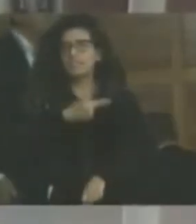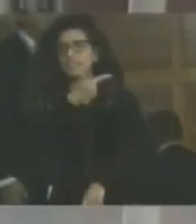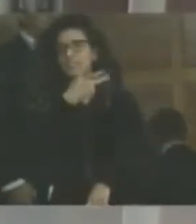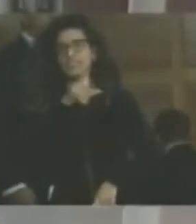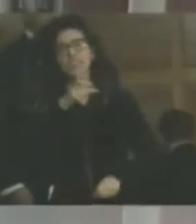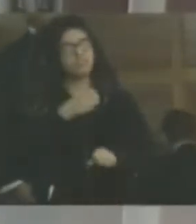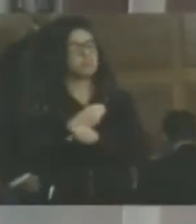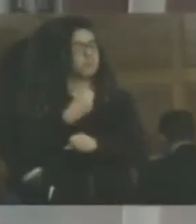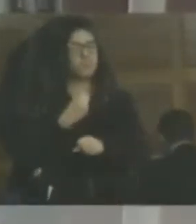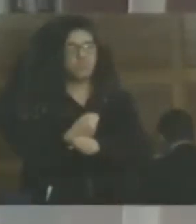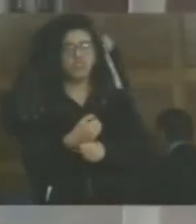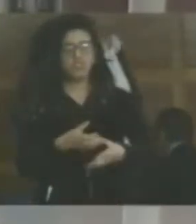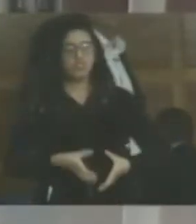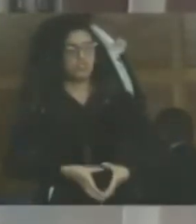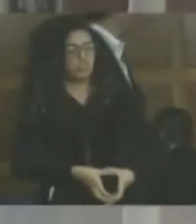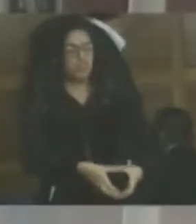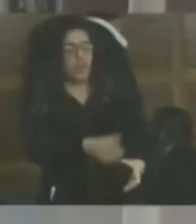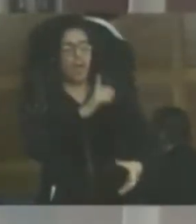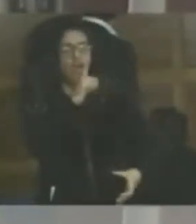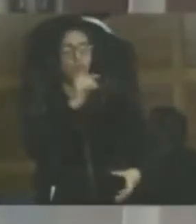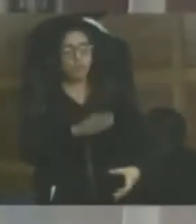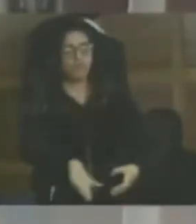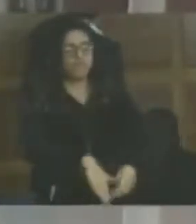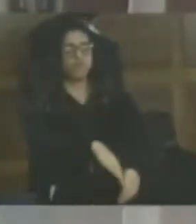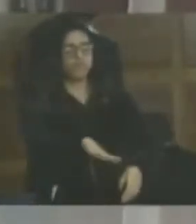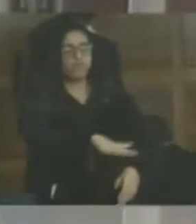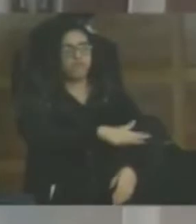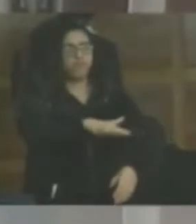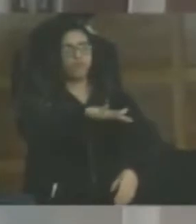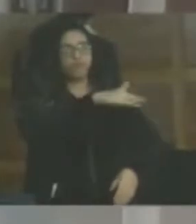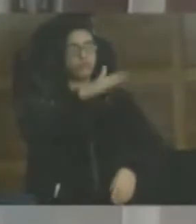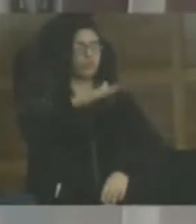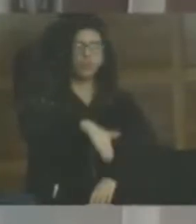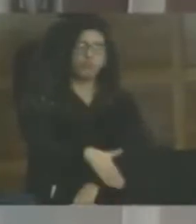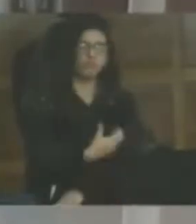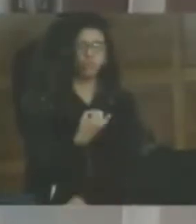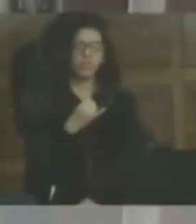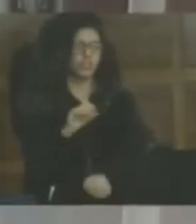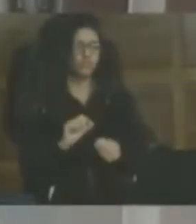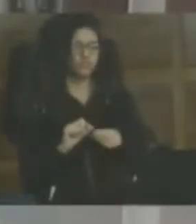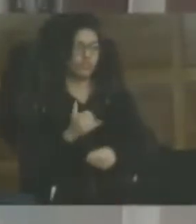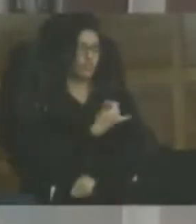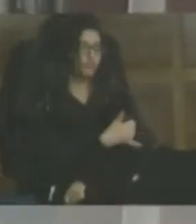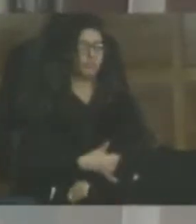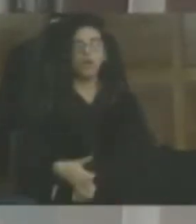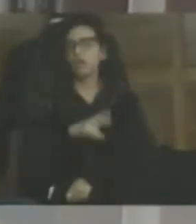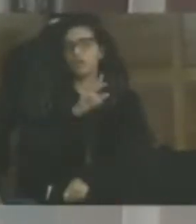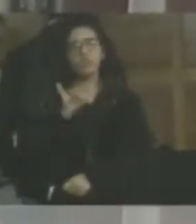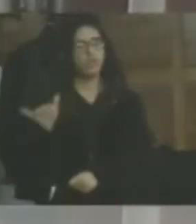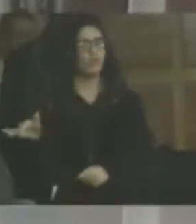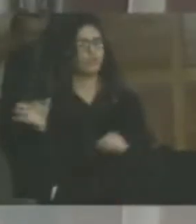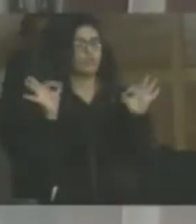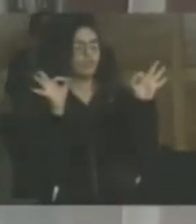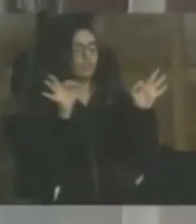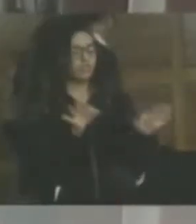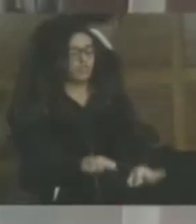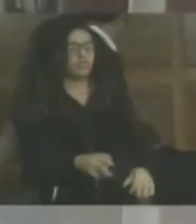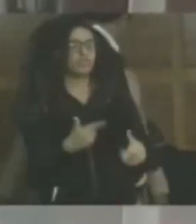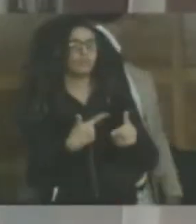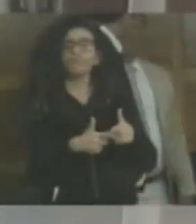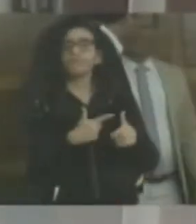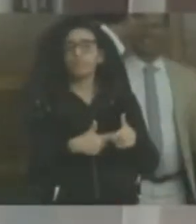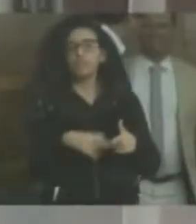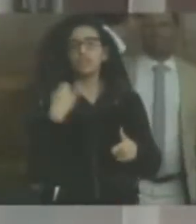anos, um manilhamento que alaga a rua. Se você fizer o recapeamento, você não vai fazer a correção da drenagem. É muito importante